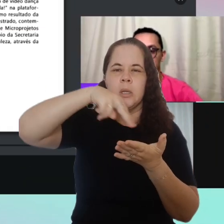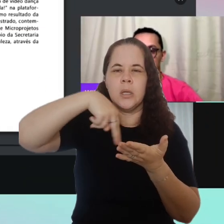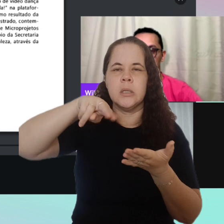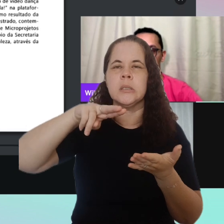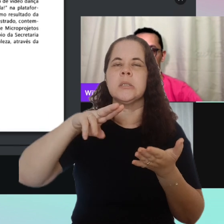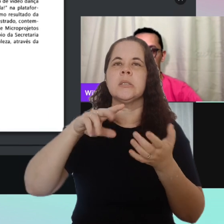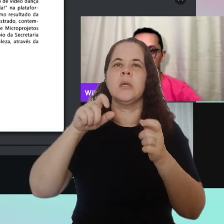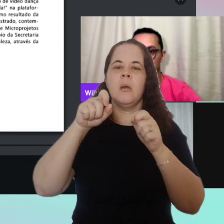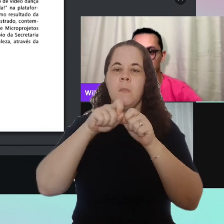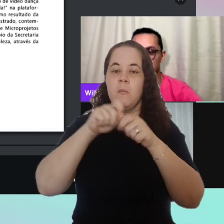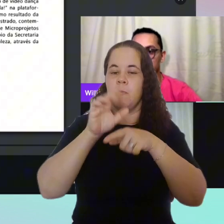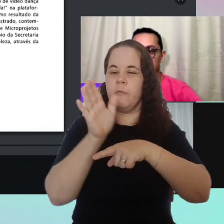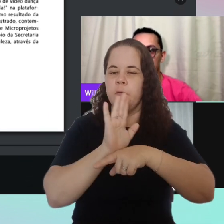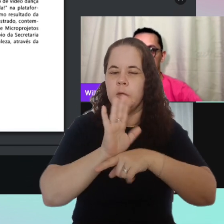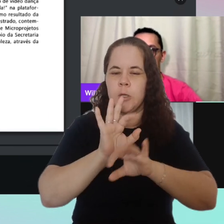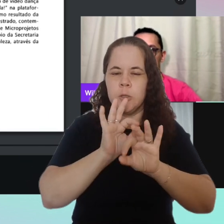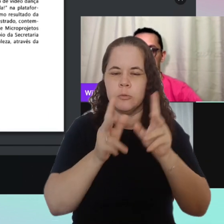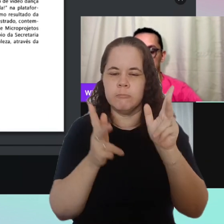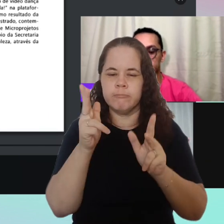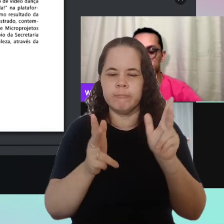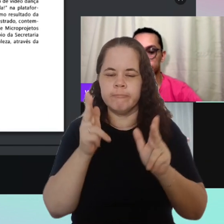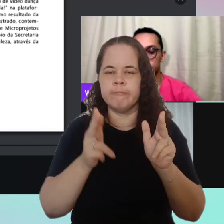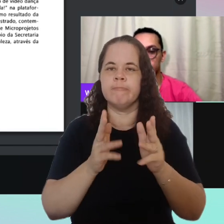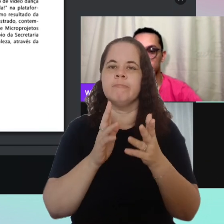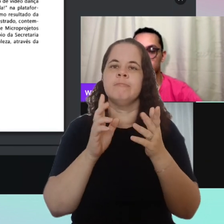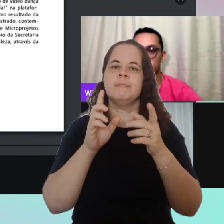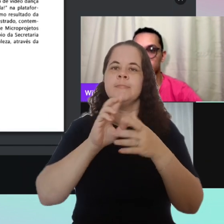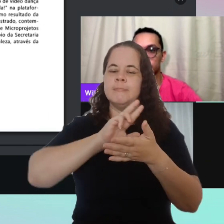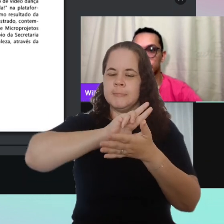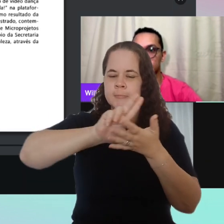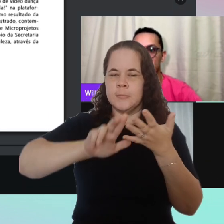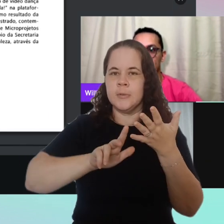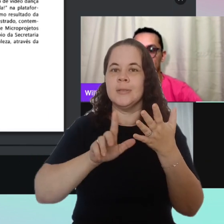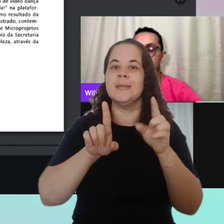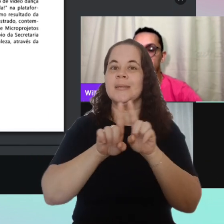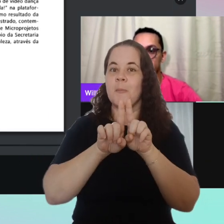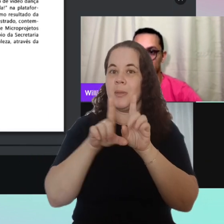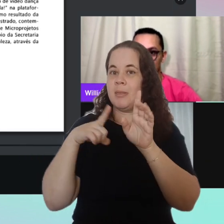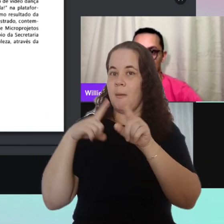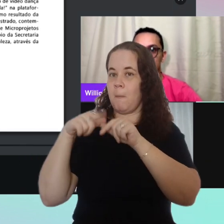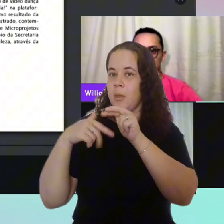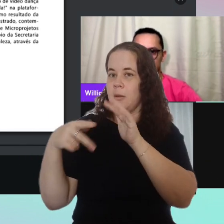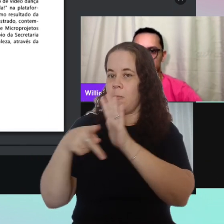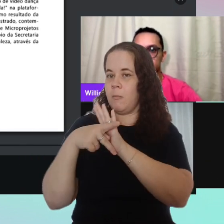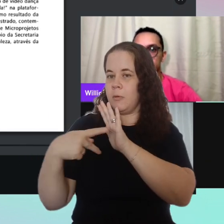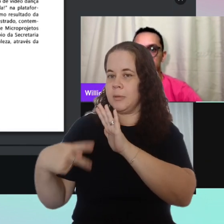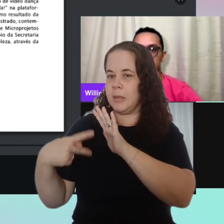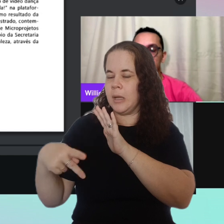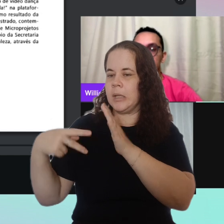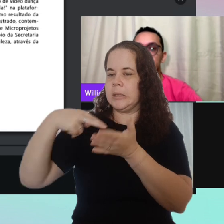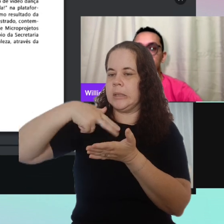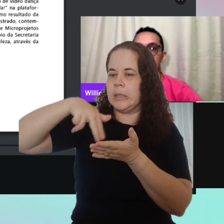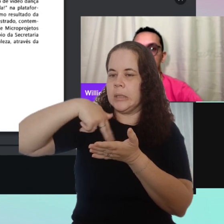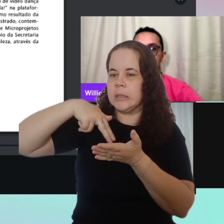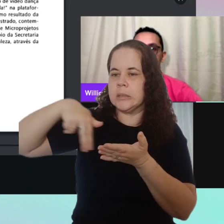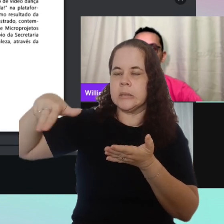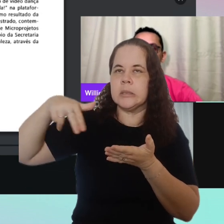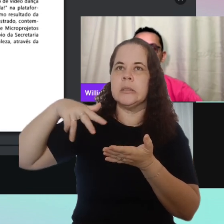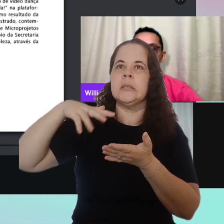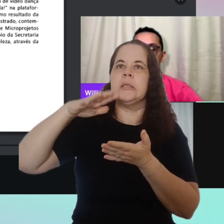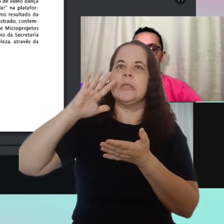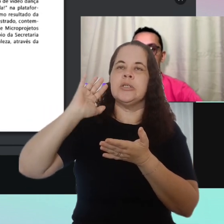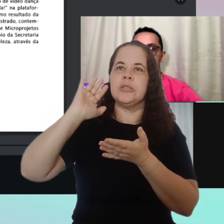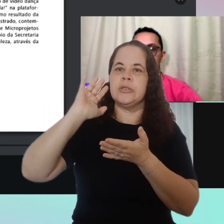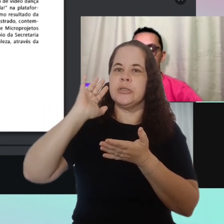produção de audiovisual e também tem produção artística, né? Ele tem trabalhos de dança que já foram